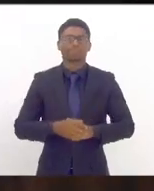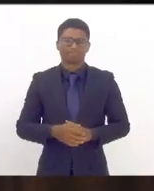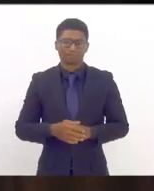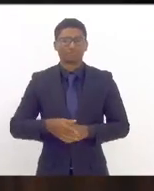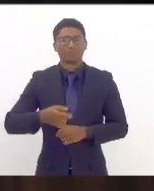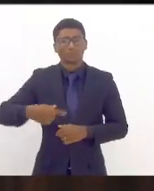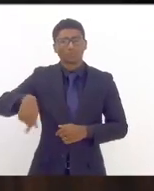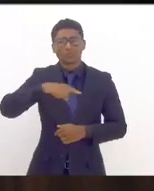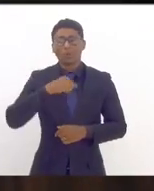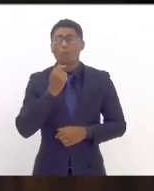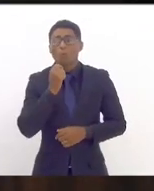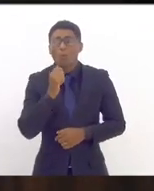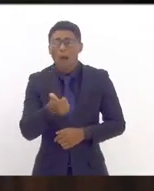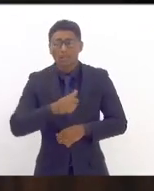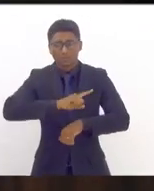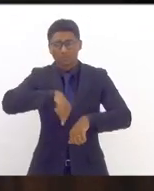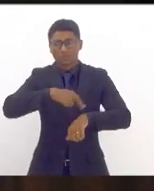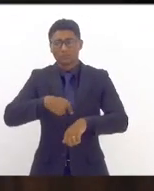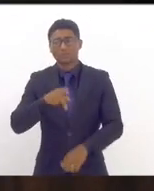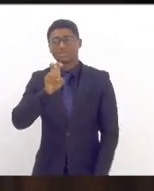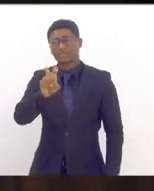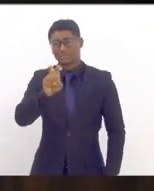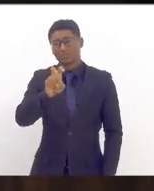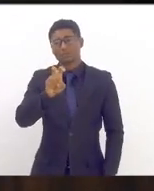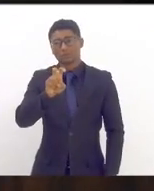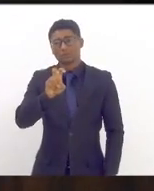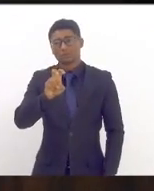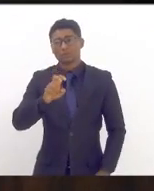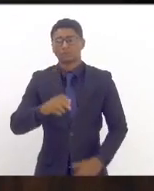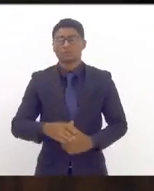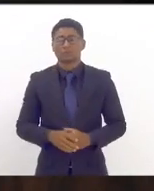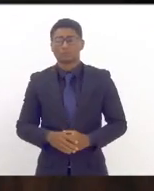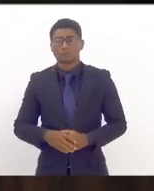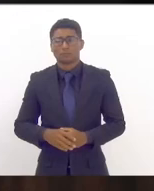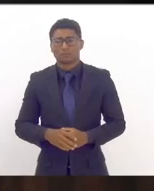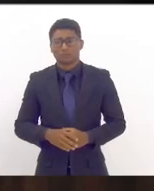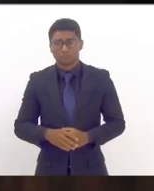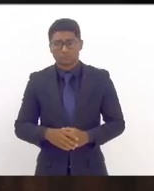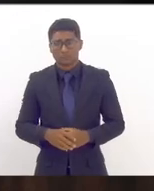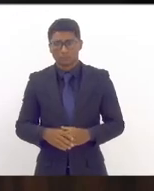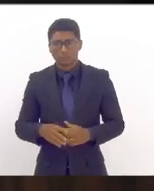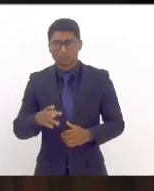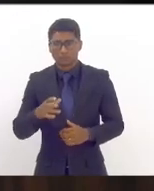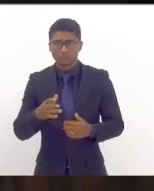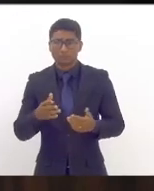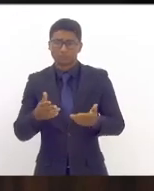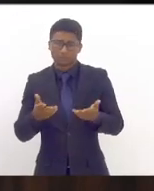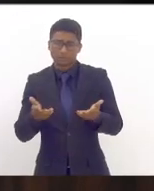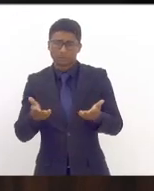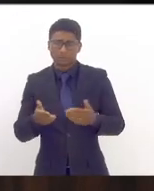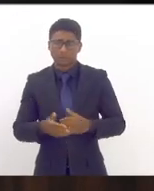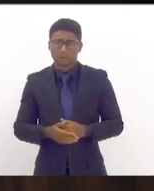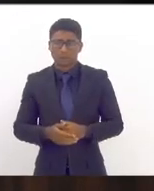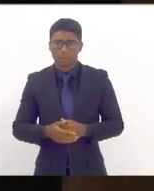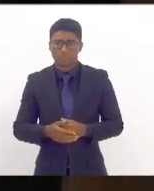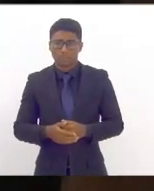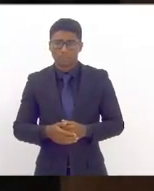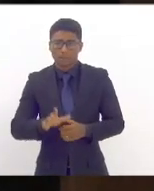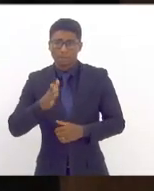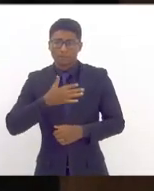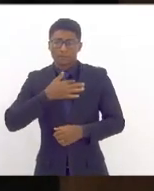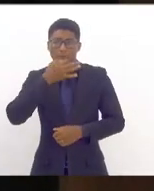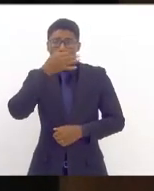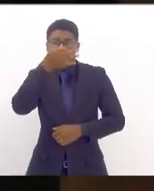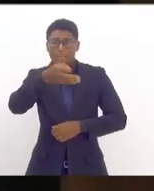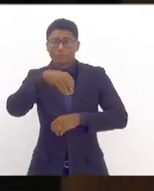quatro quase cinco horas numa audiência pública eu cheguei no final quer dizer é só umas vossa excelência eu vi De qualquer maneira a sugestão que eu